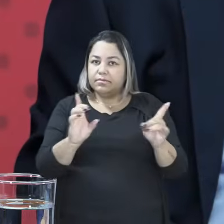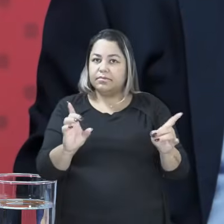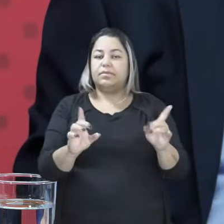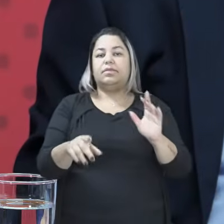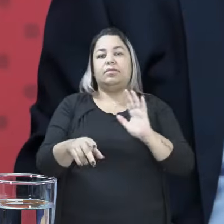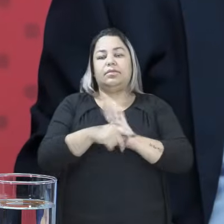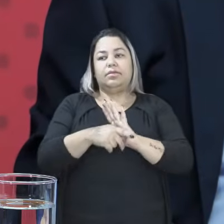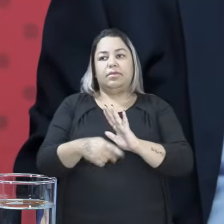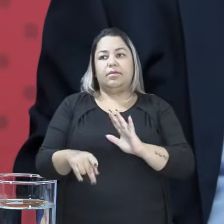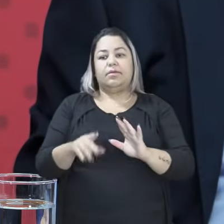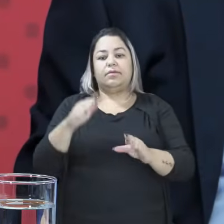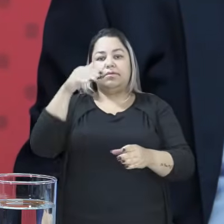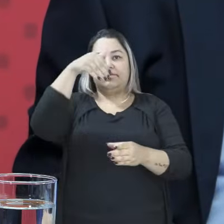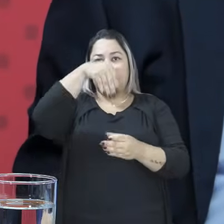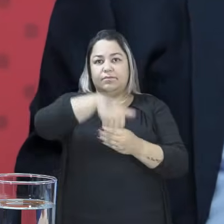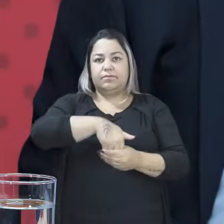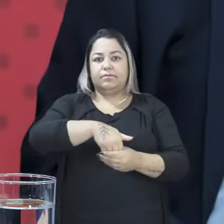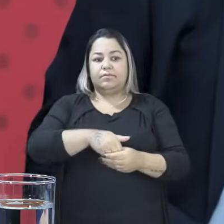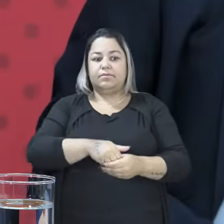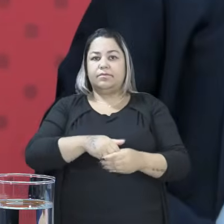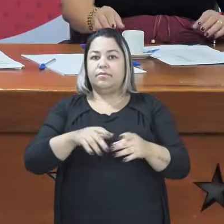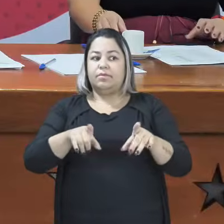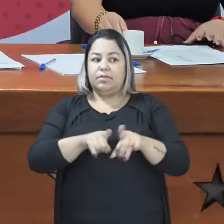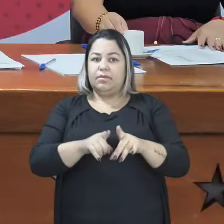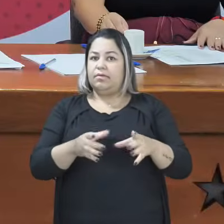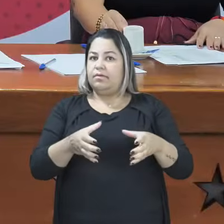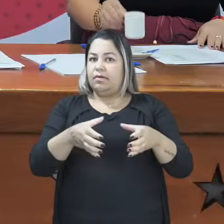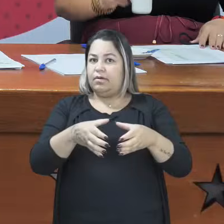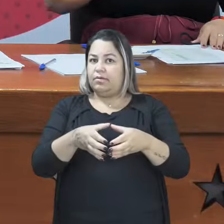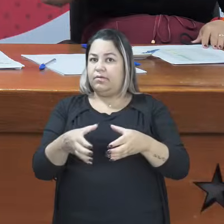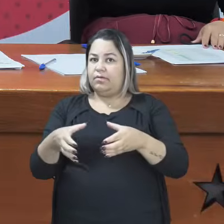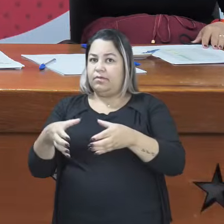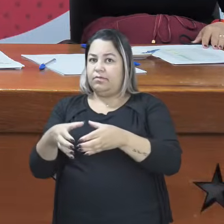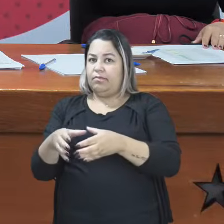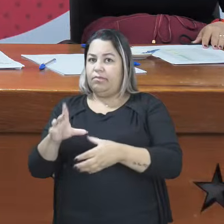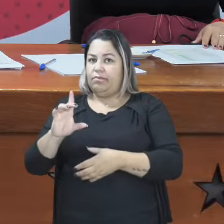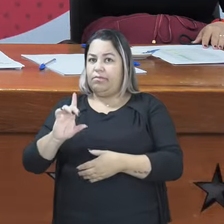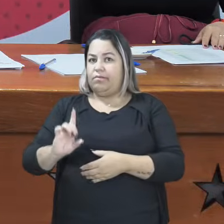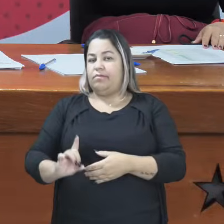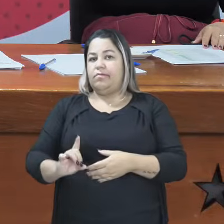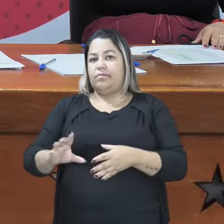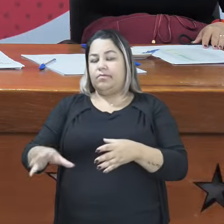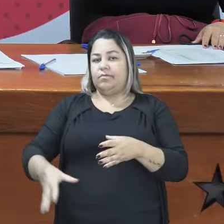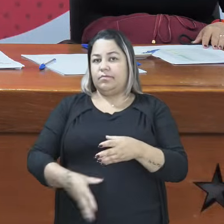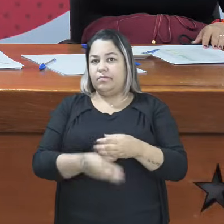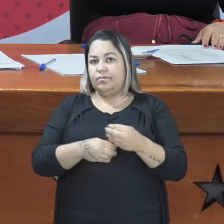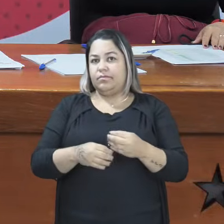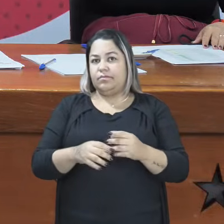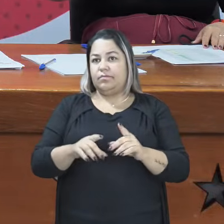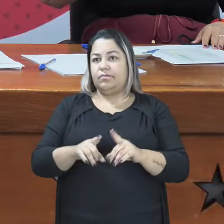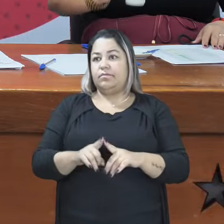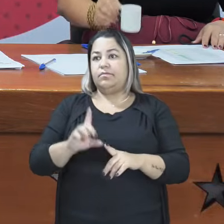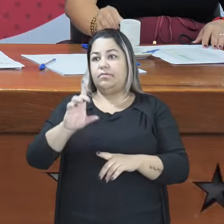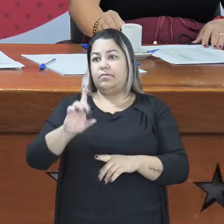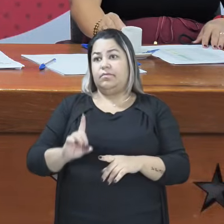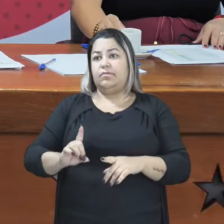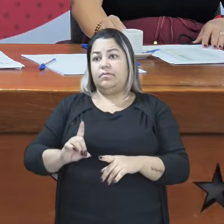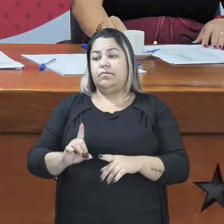Proporcionalmente à votação das chapas, a direção será composta, tanto o diretório estadual